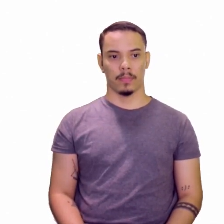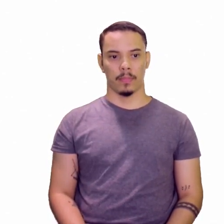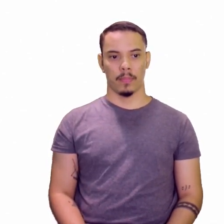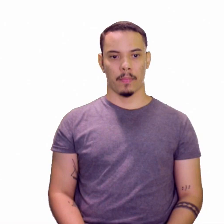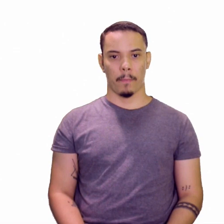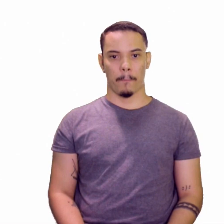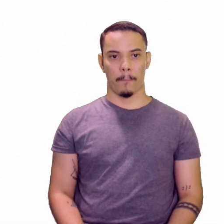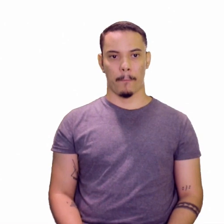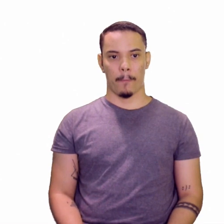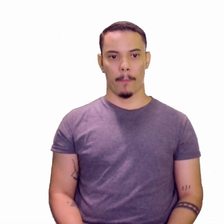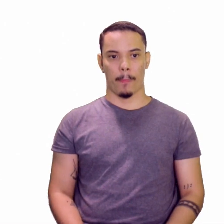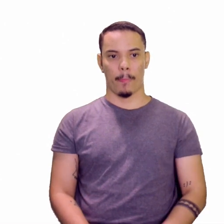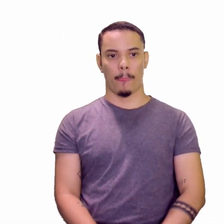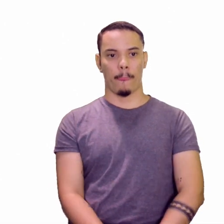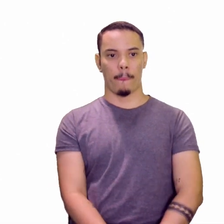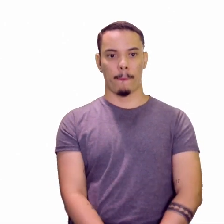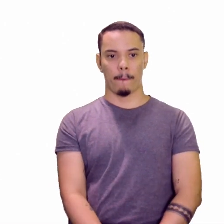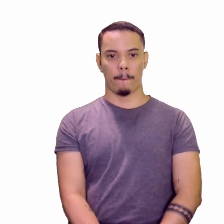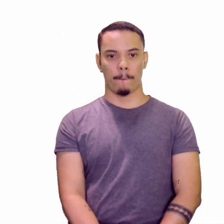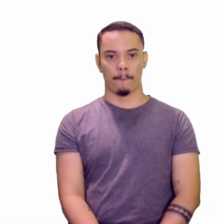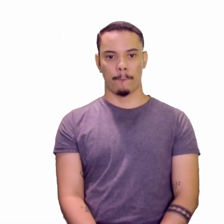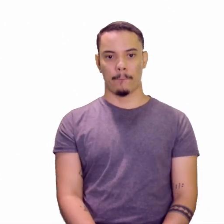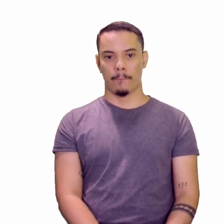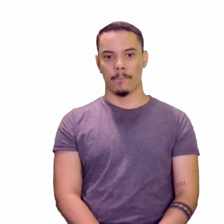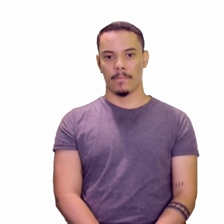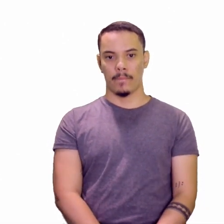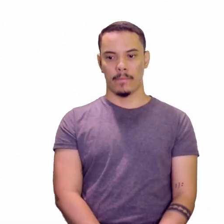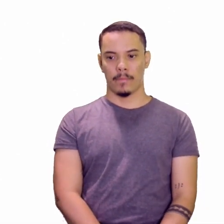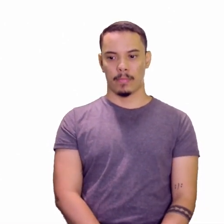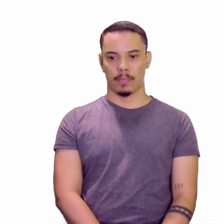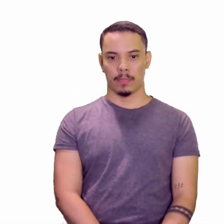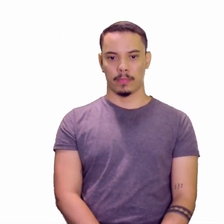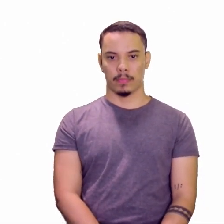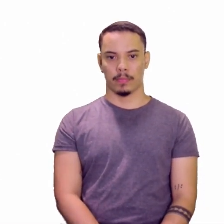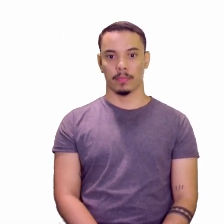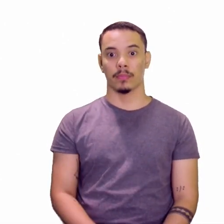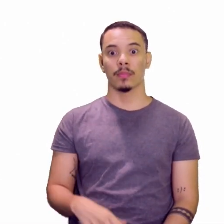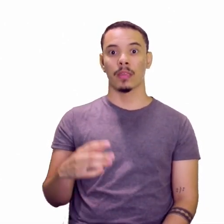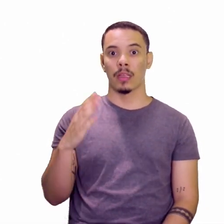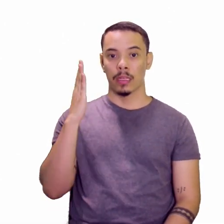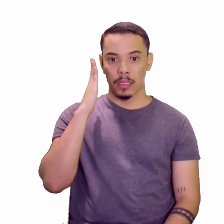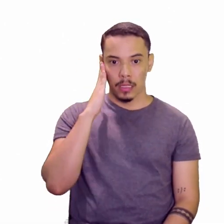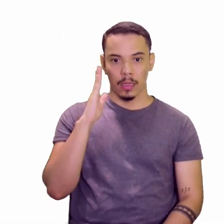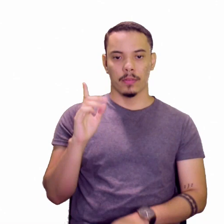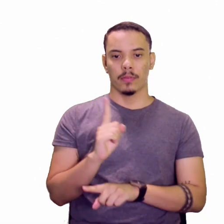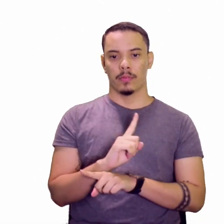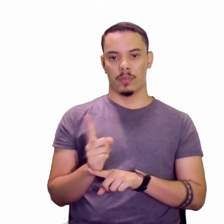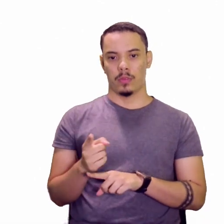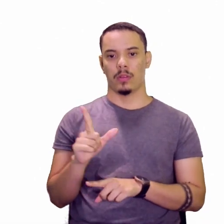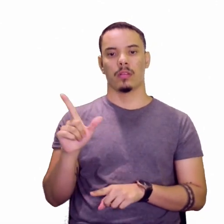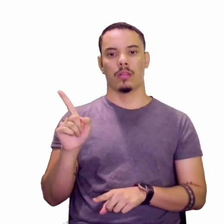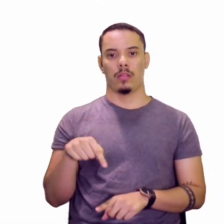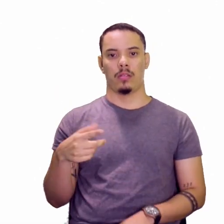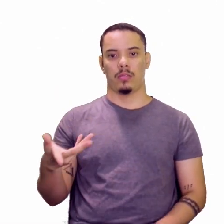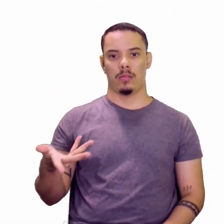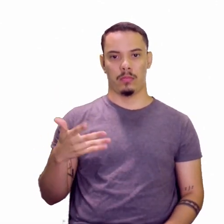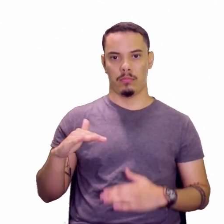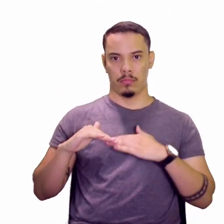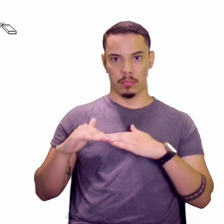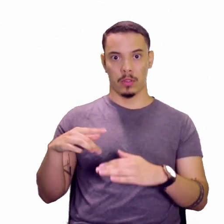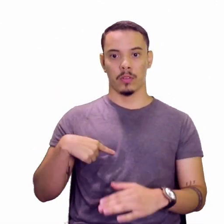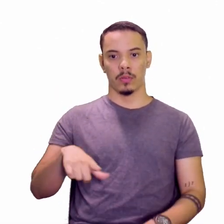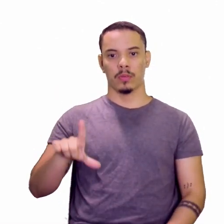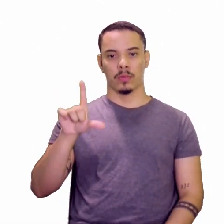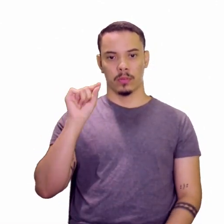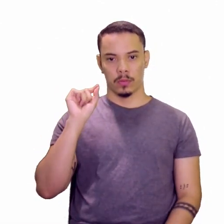sobre tempo, né? Isso, olha lá, ó. Como essa velocidade ela é constante, esse movimento é uniforme, eu vou escolher uma